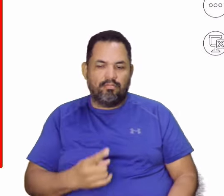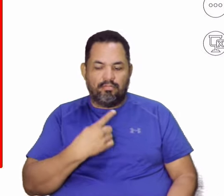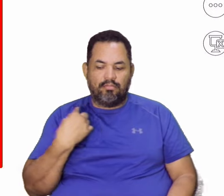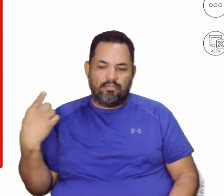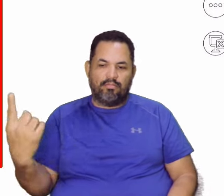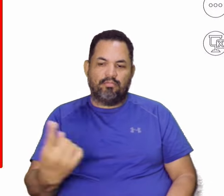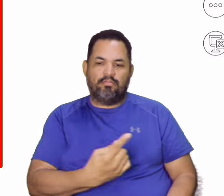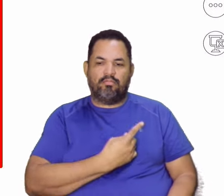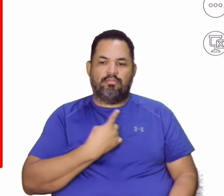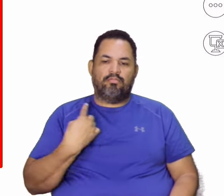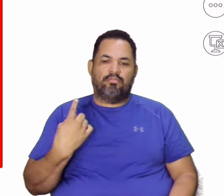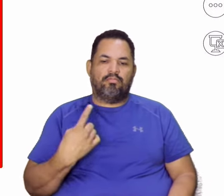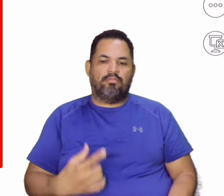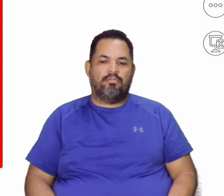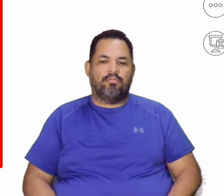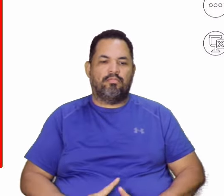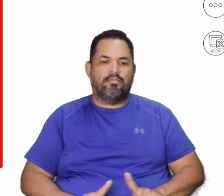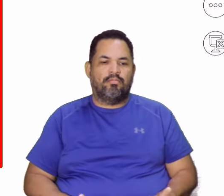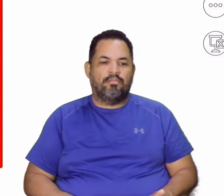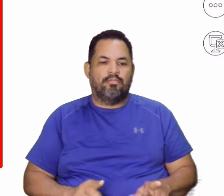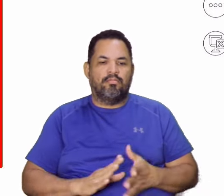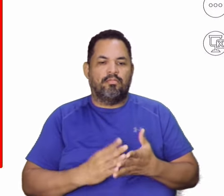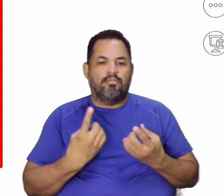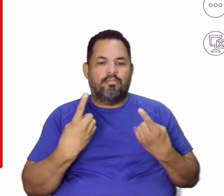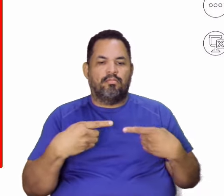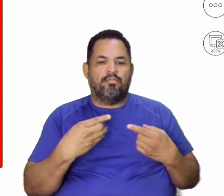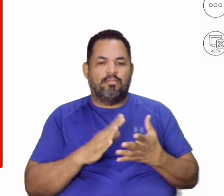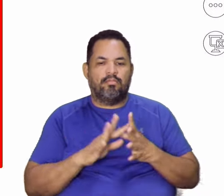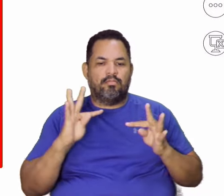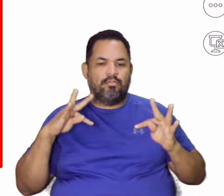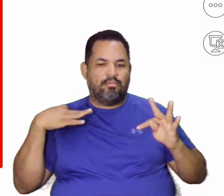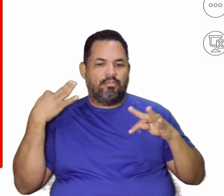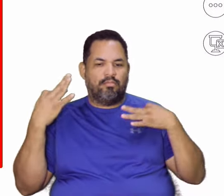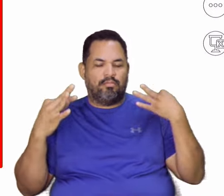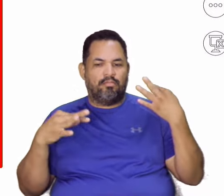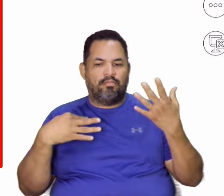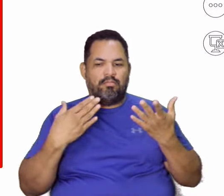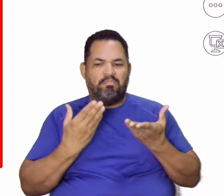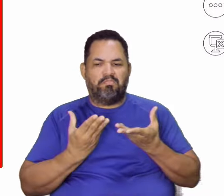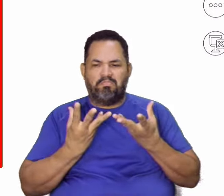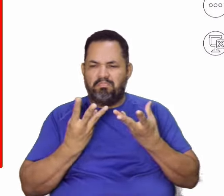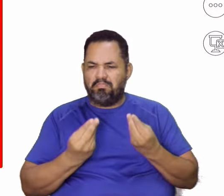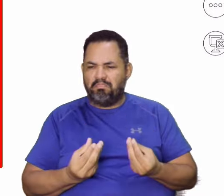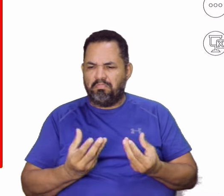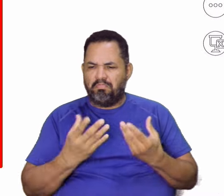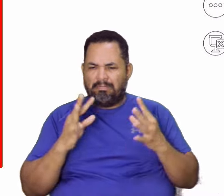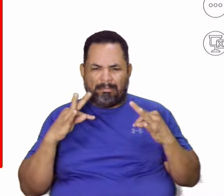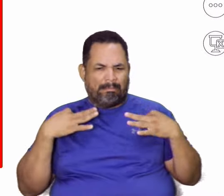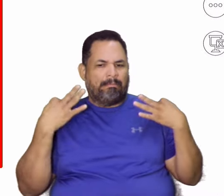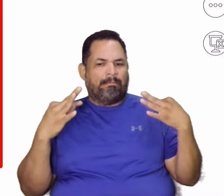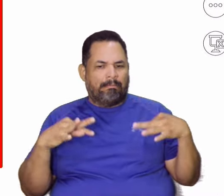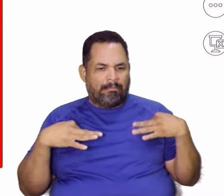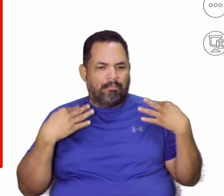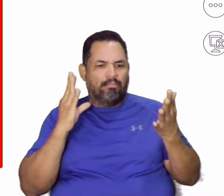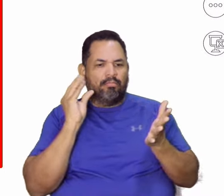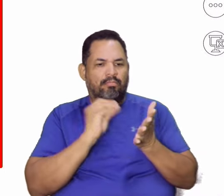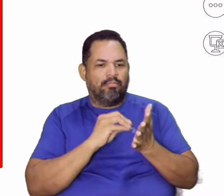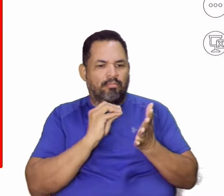como exemplo no entanto desafios como o turismo excessivo e a falta